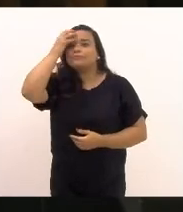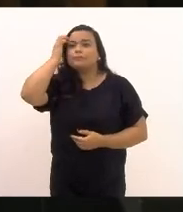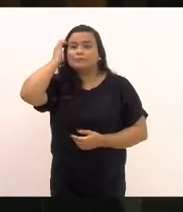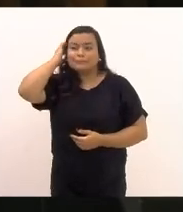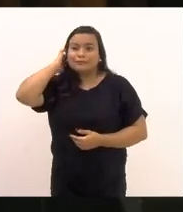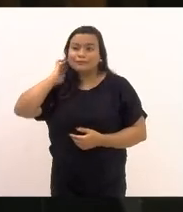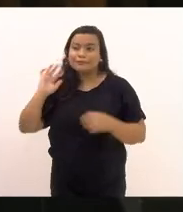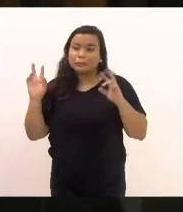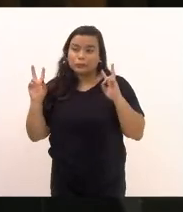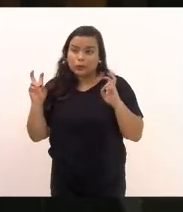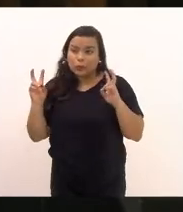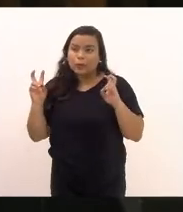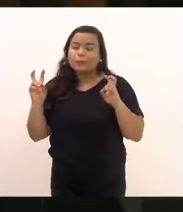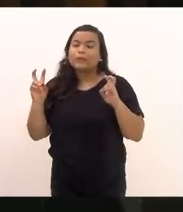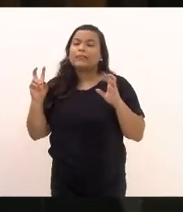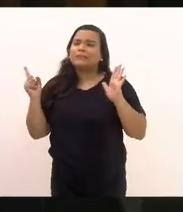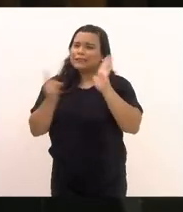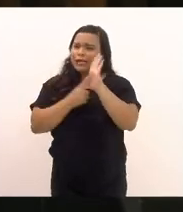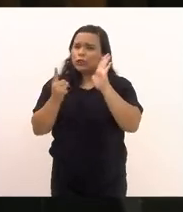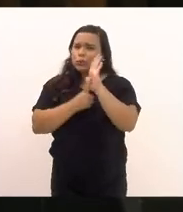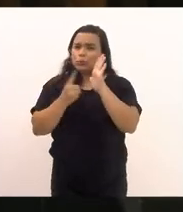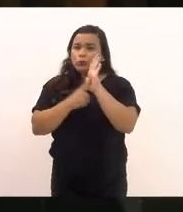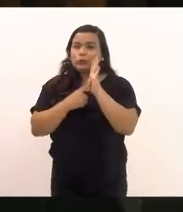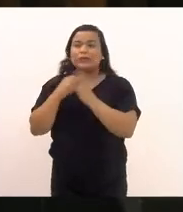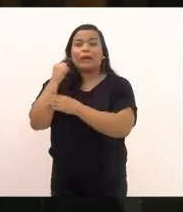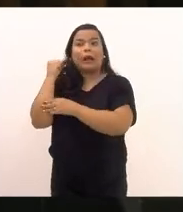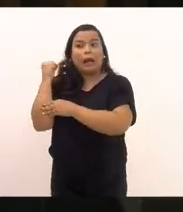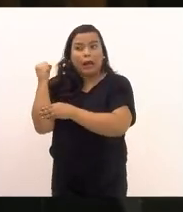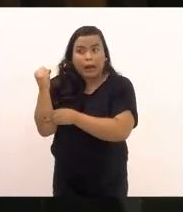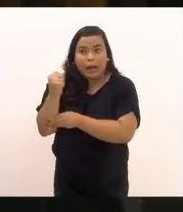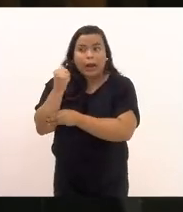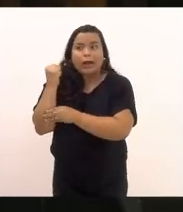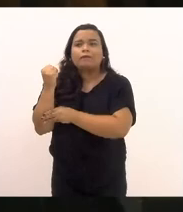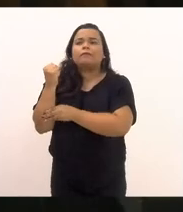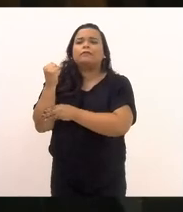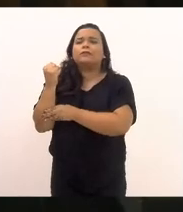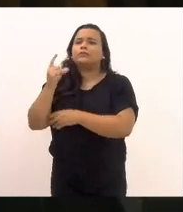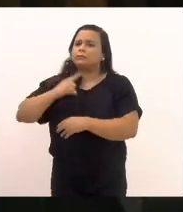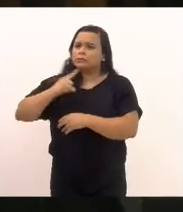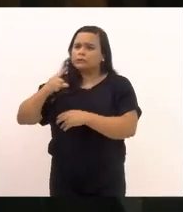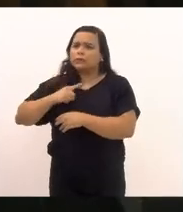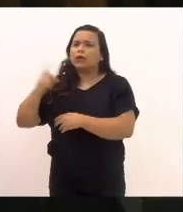de uma grave denúncia que a gente vem recebendo